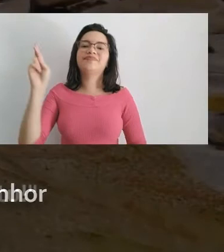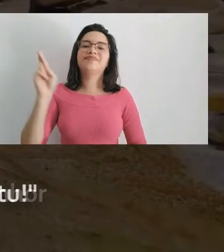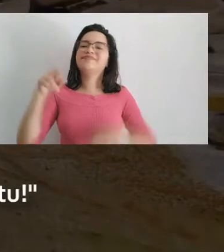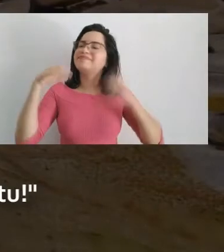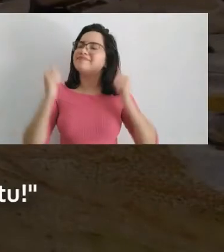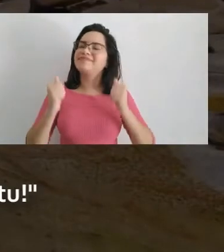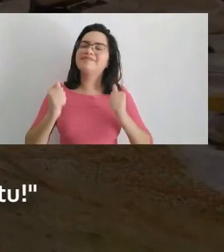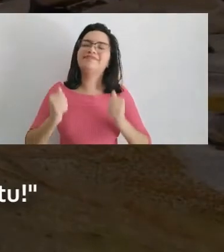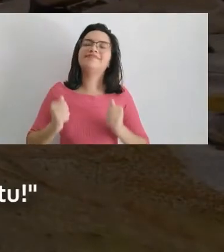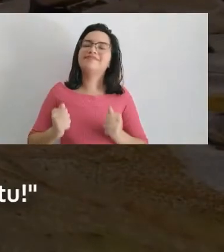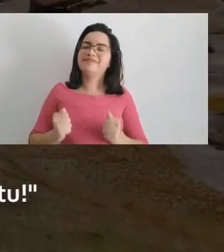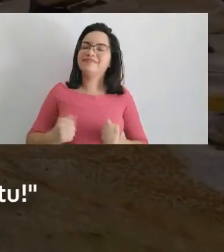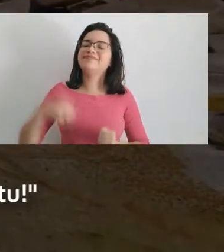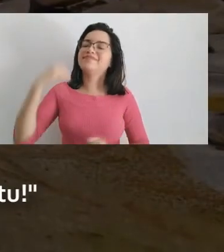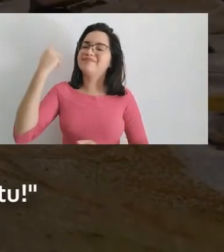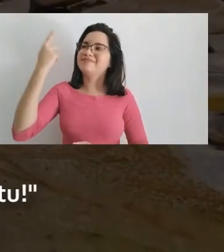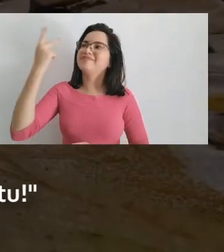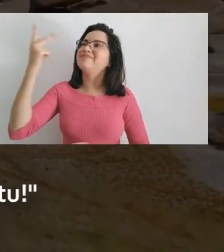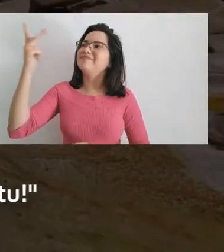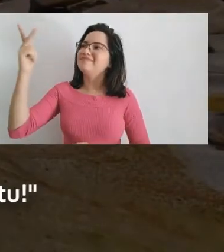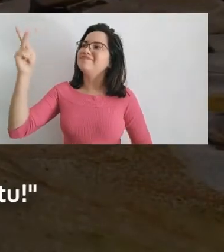Senhor, grandioso és tu,